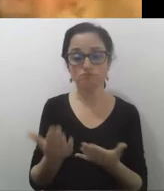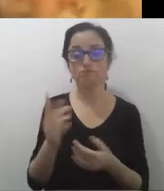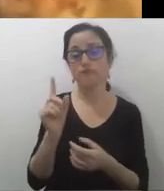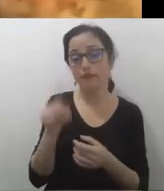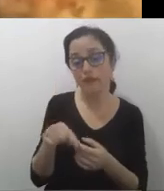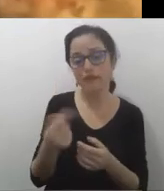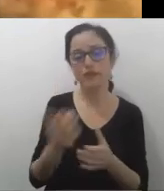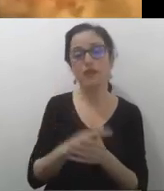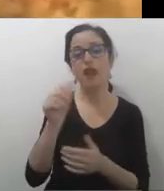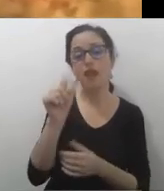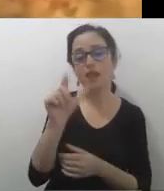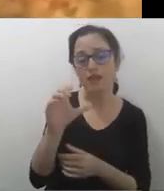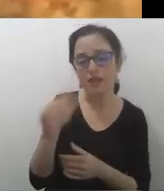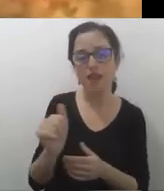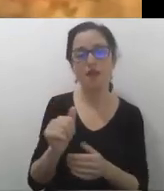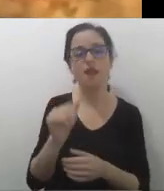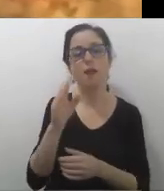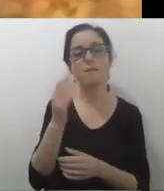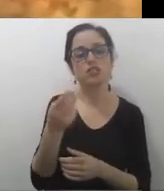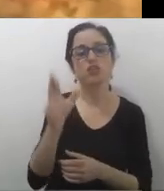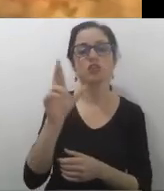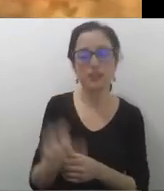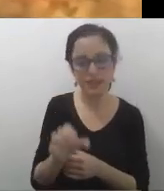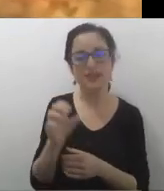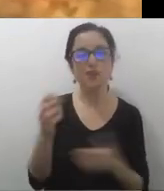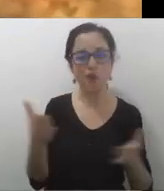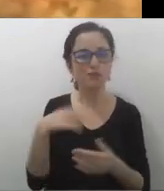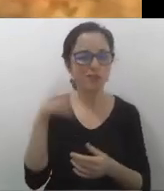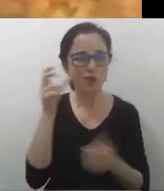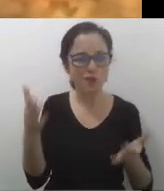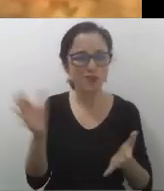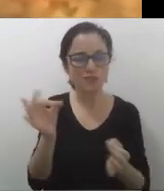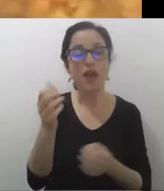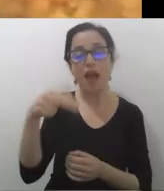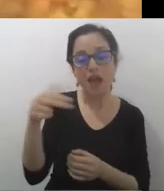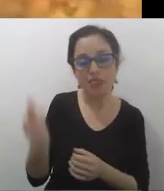que são a Aleca Leblanc, o Alexandre Benoist, que a gente escutou